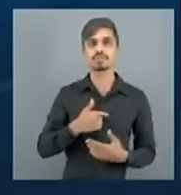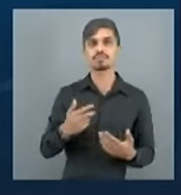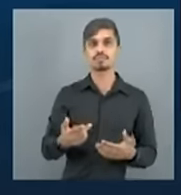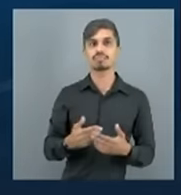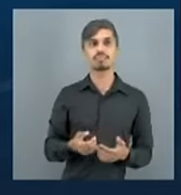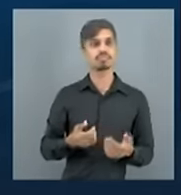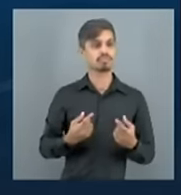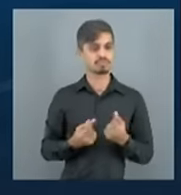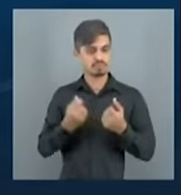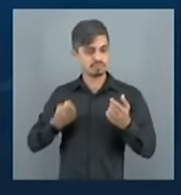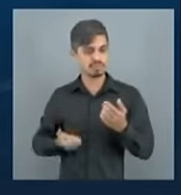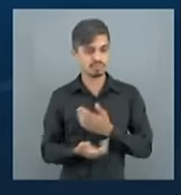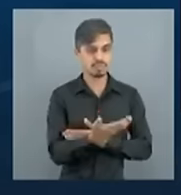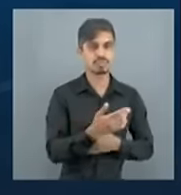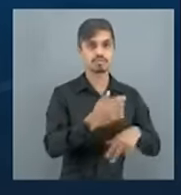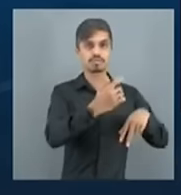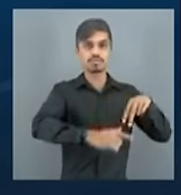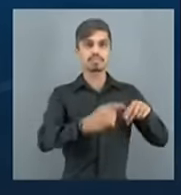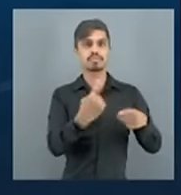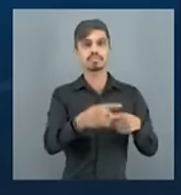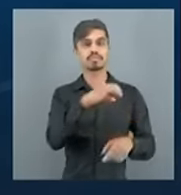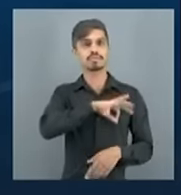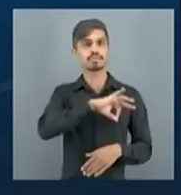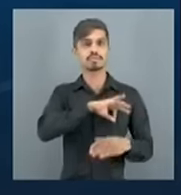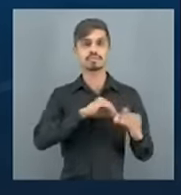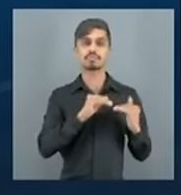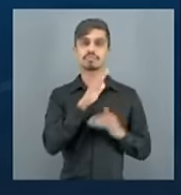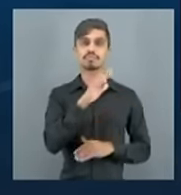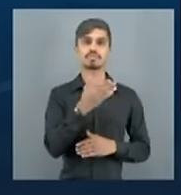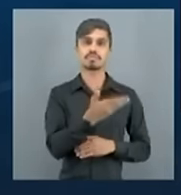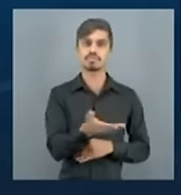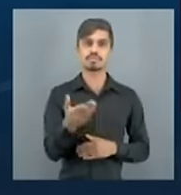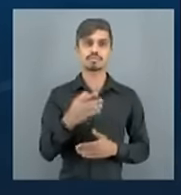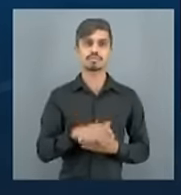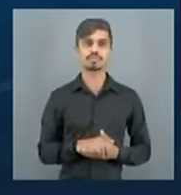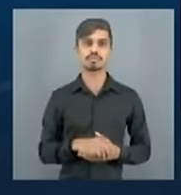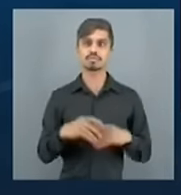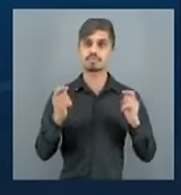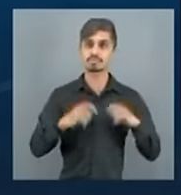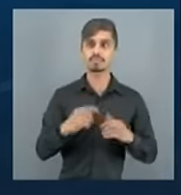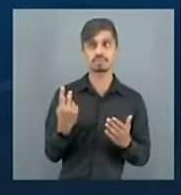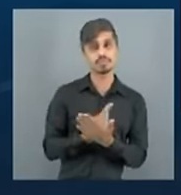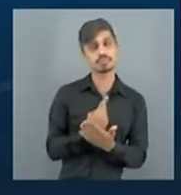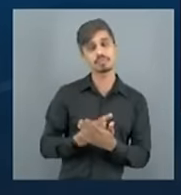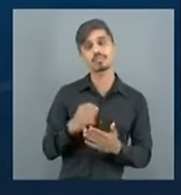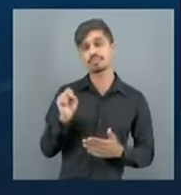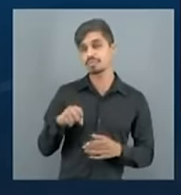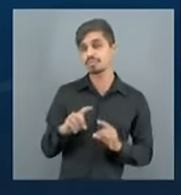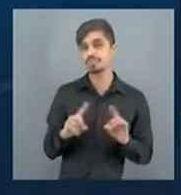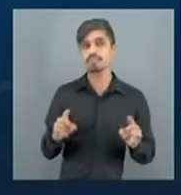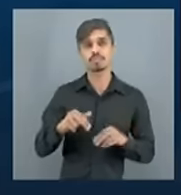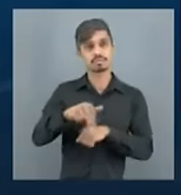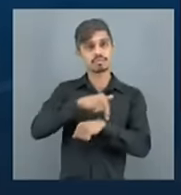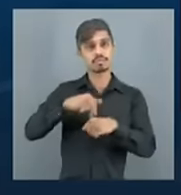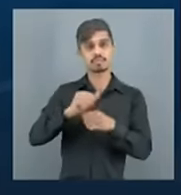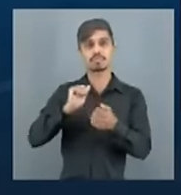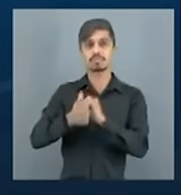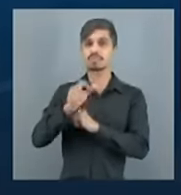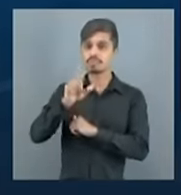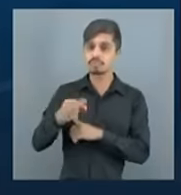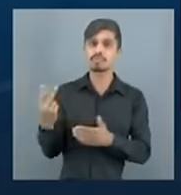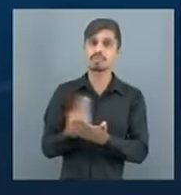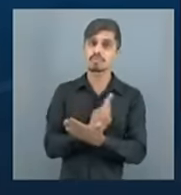um dinheiro, porque ele não tem condições de ter um salário hoje num clube pequeno. Pode ser que seja errado? Para a nação esportiva é errado.